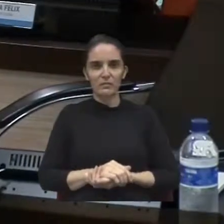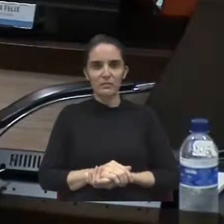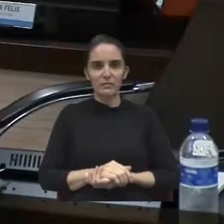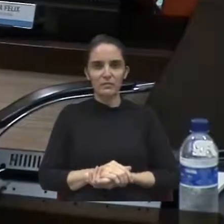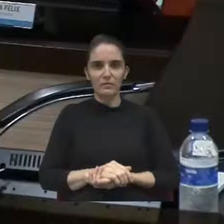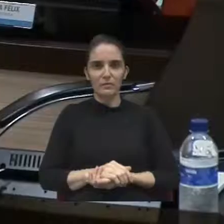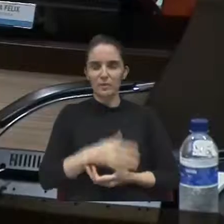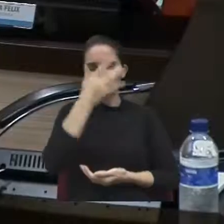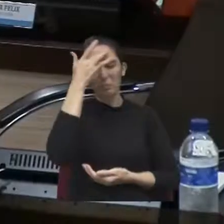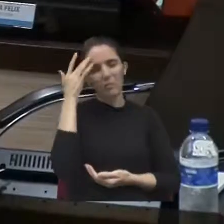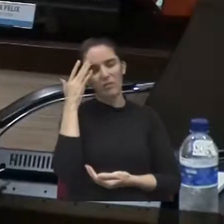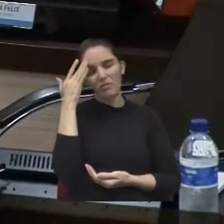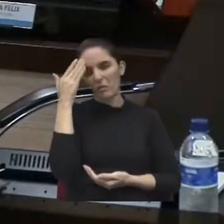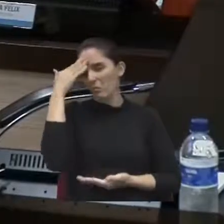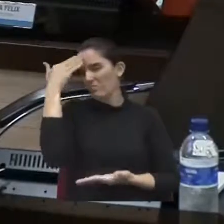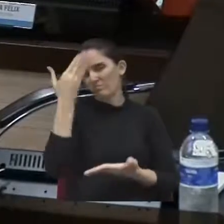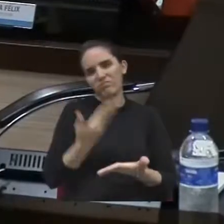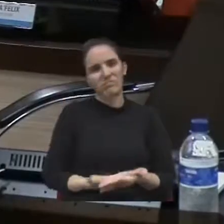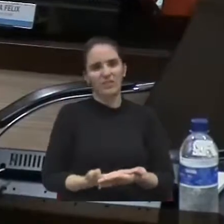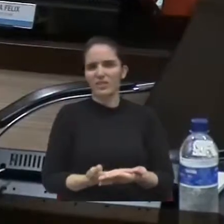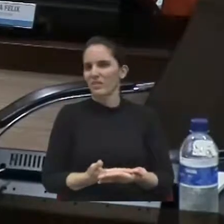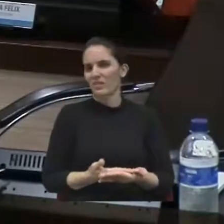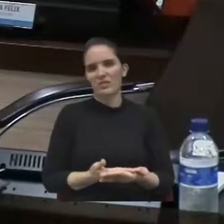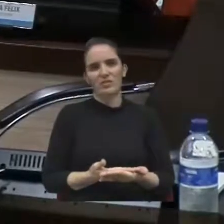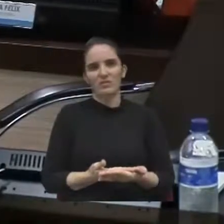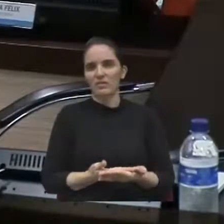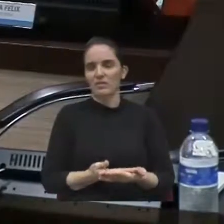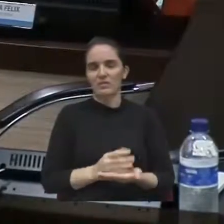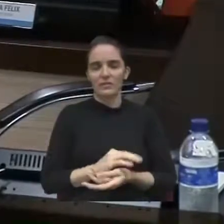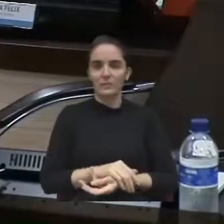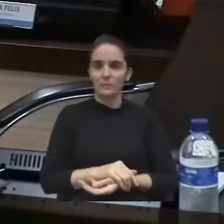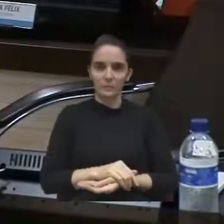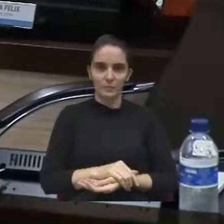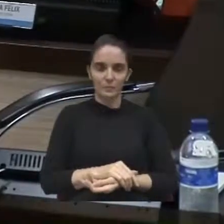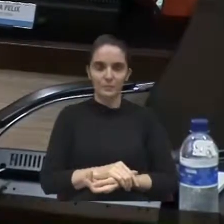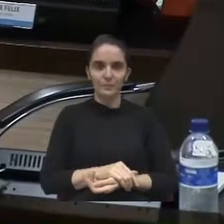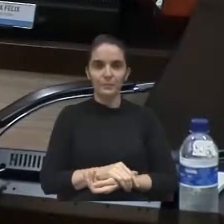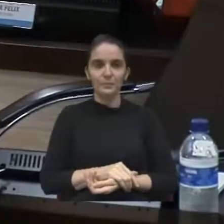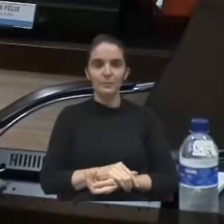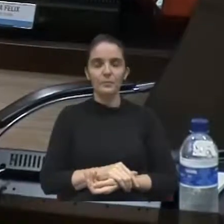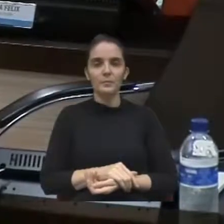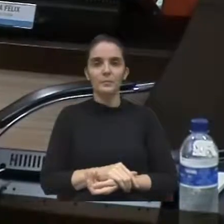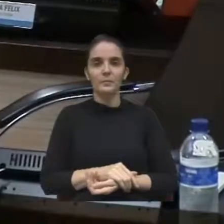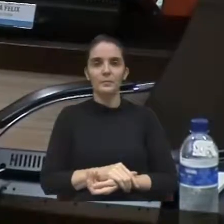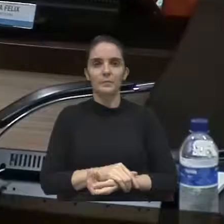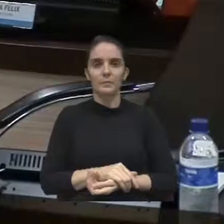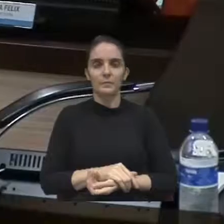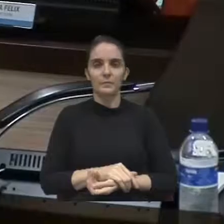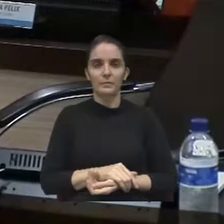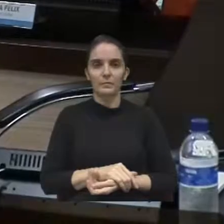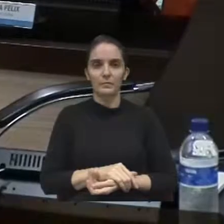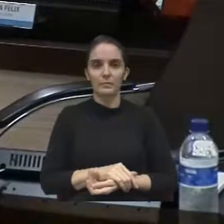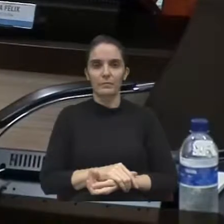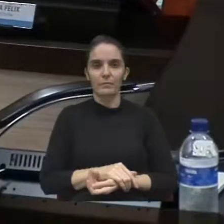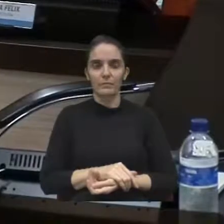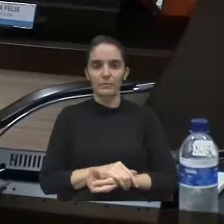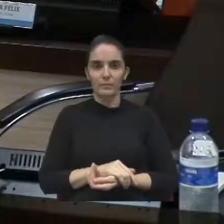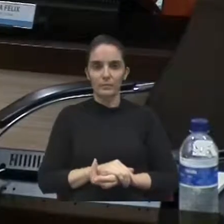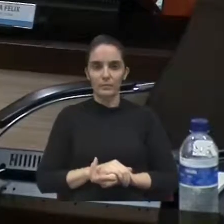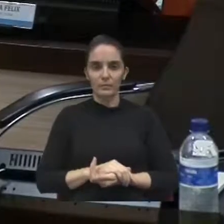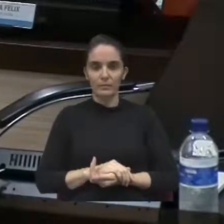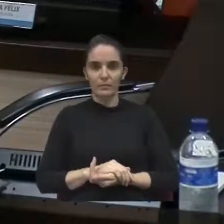desacreditada e descreditada no nosso país, e muito se dá pela falta